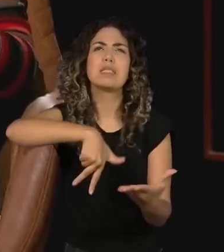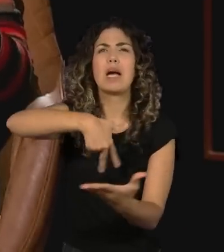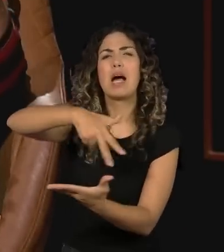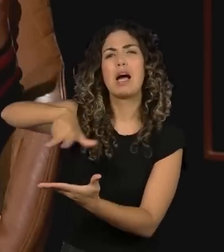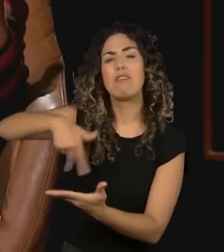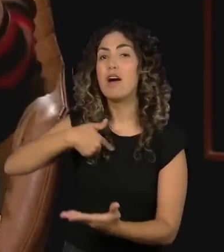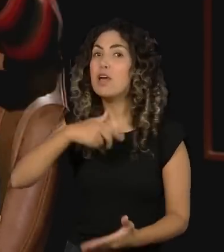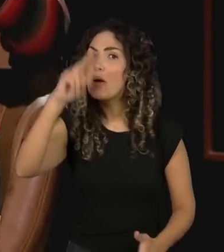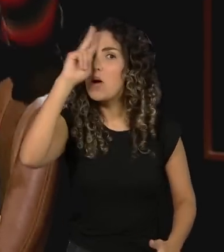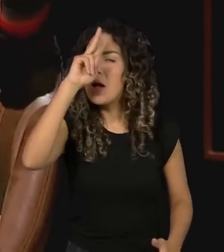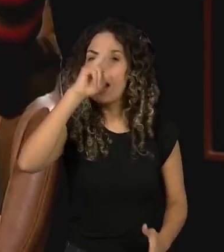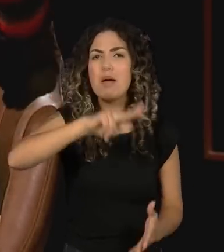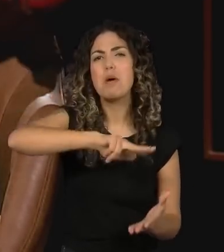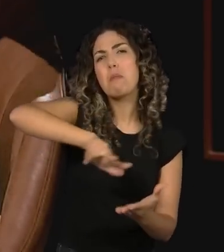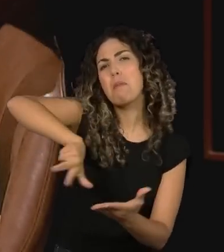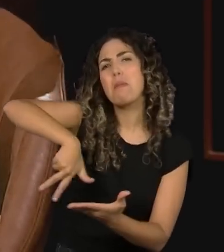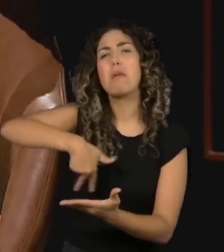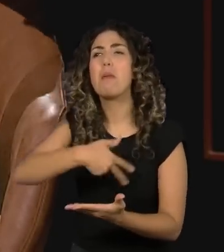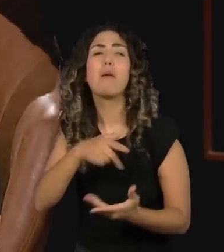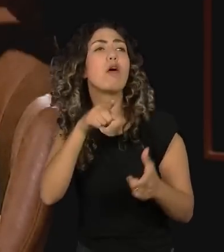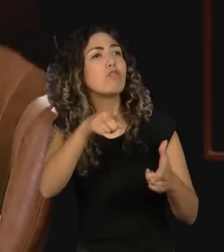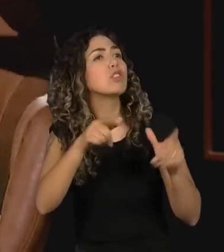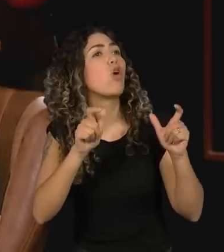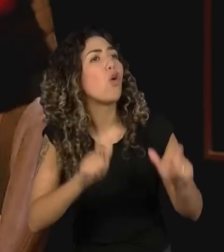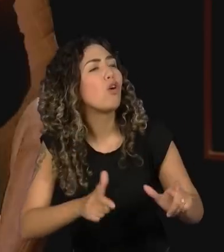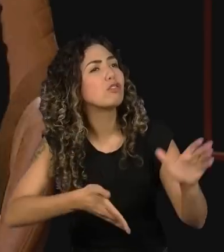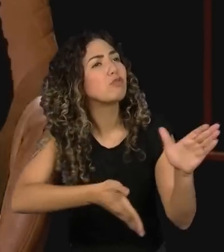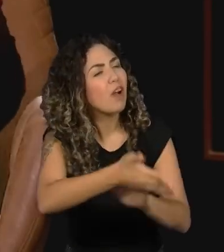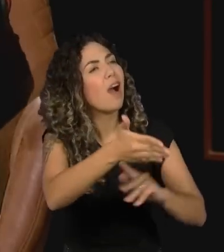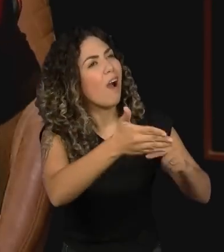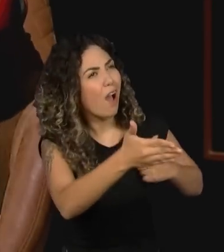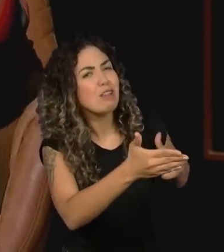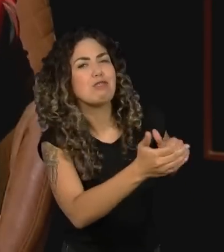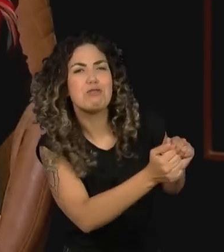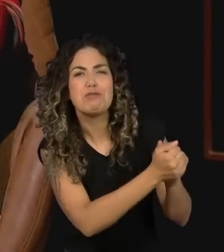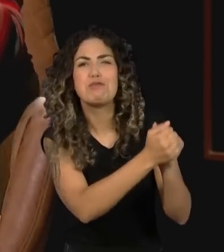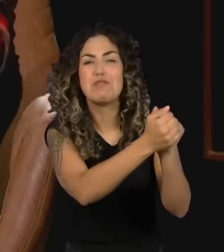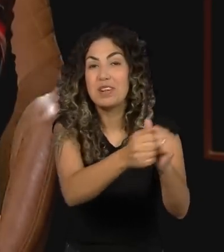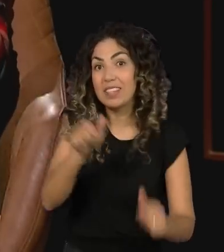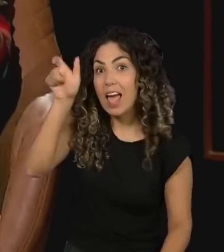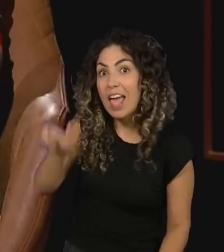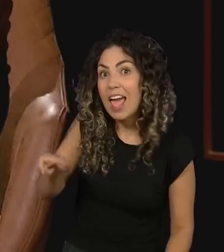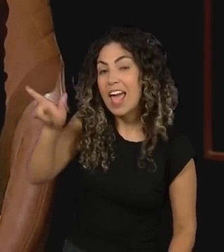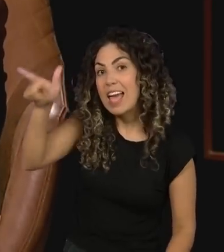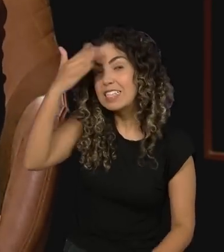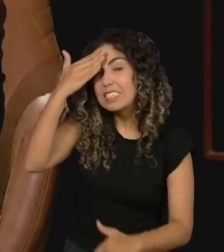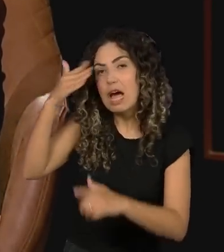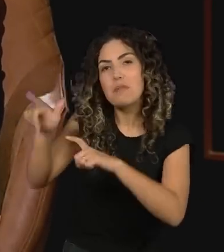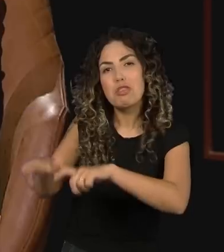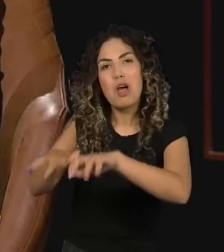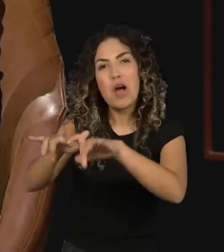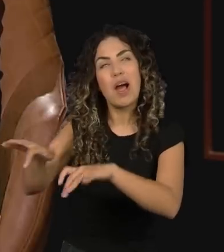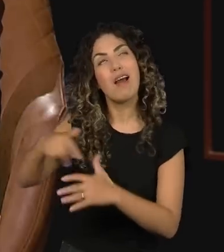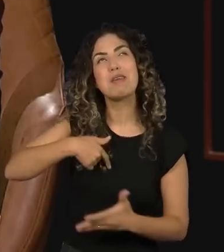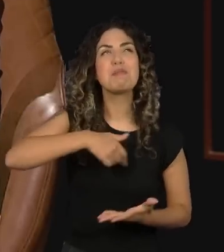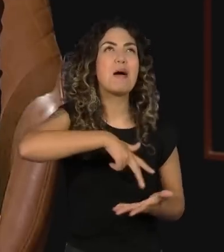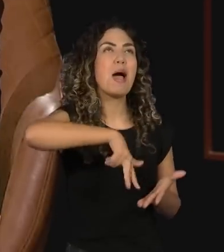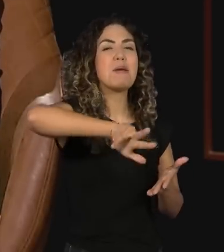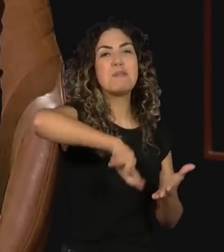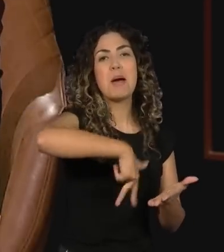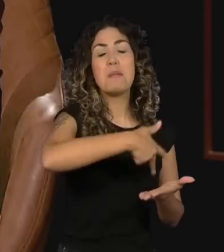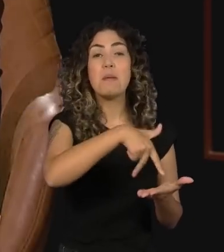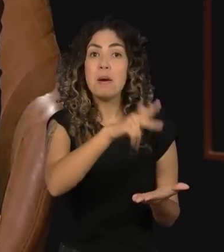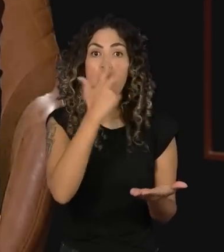foste, coco de milho, onde tu foste, coco de... E a dona Cecília tocava piano. Então, essas coisas entravam dentro de mim de uma maneira,